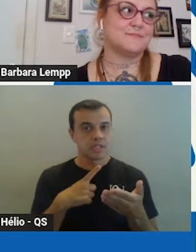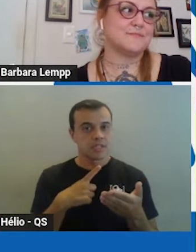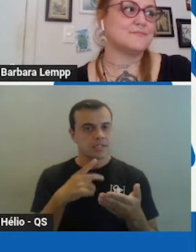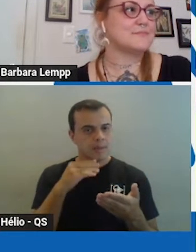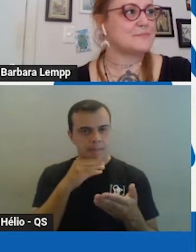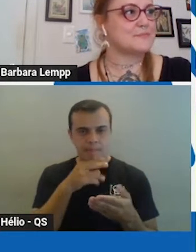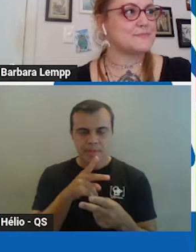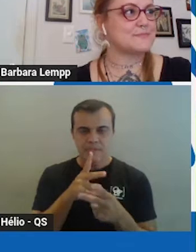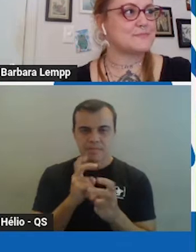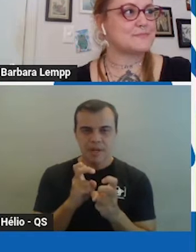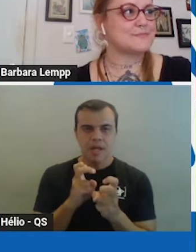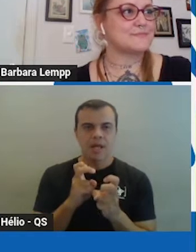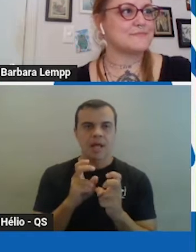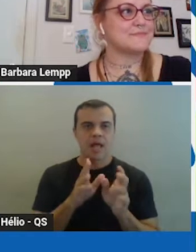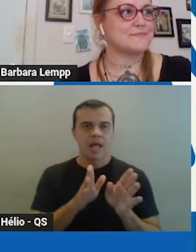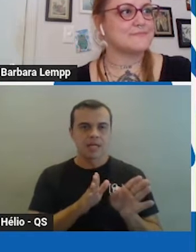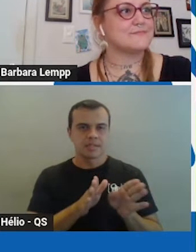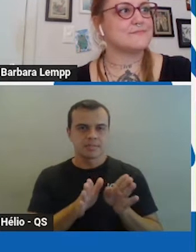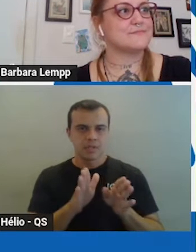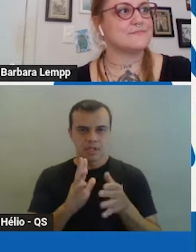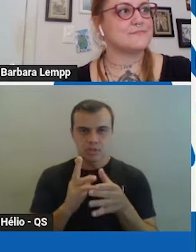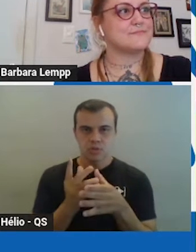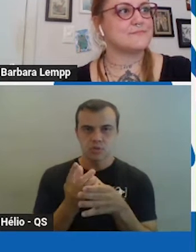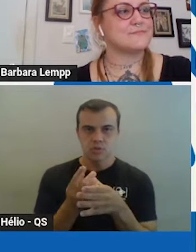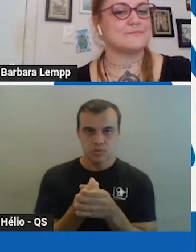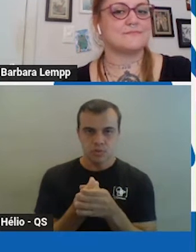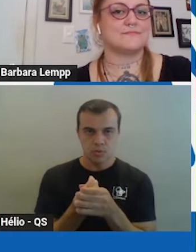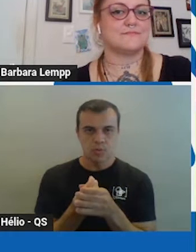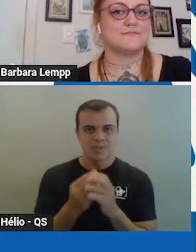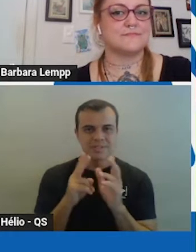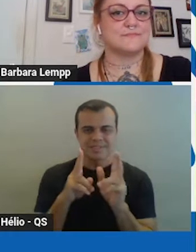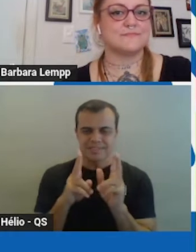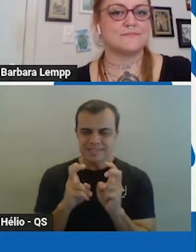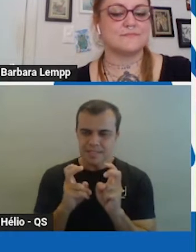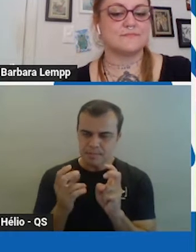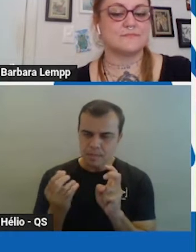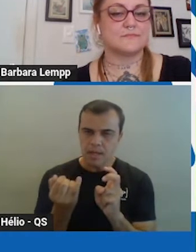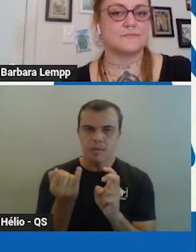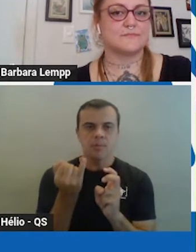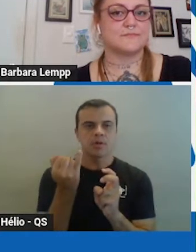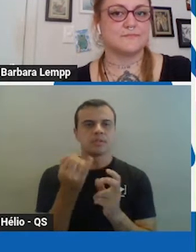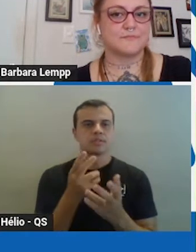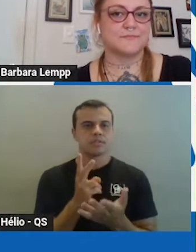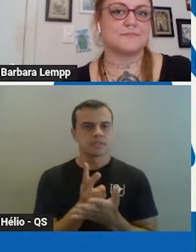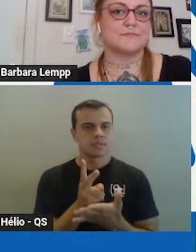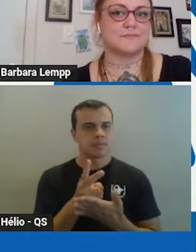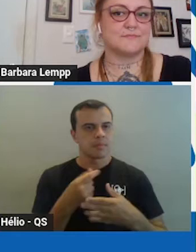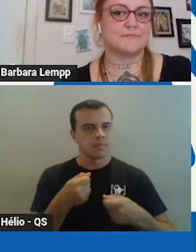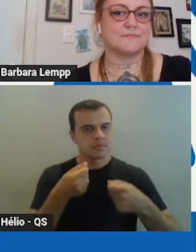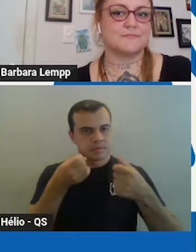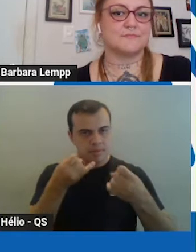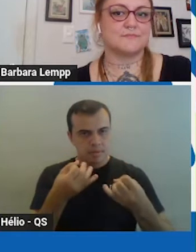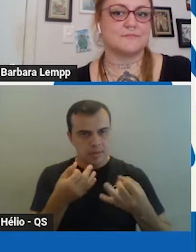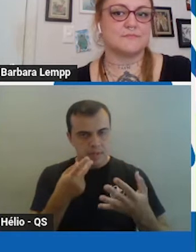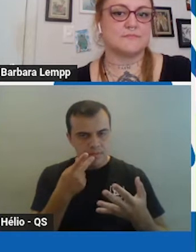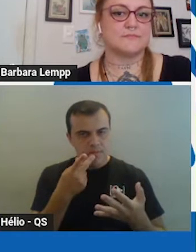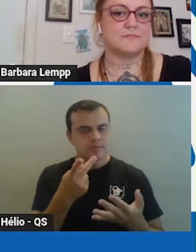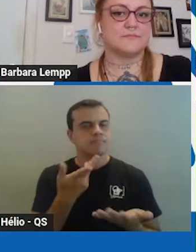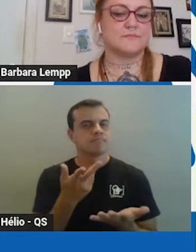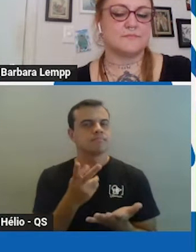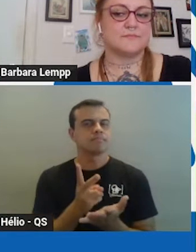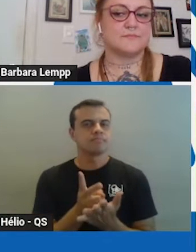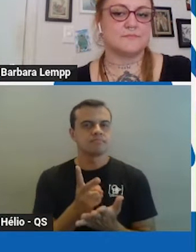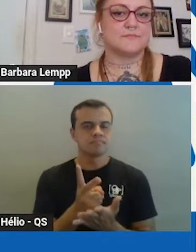estão vendo, a gente vai falar de acessibilidade e inclusão. É um tema extremamente importante e a gente tem trazido